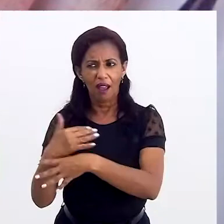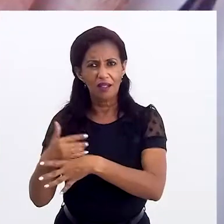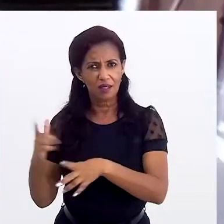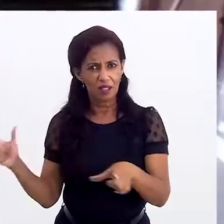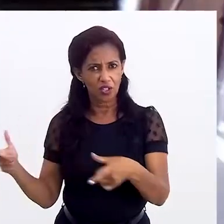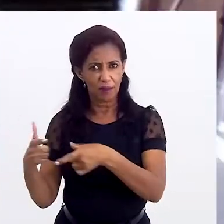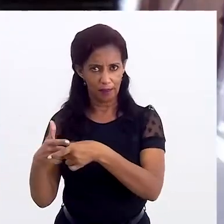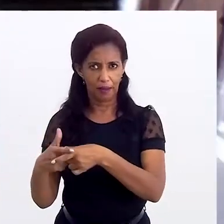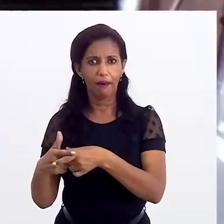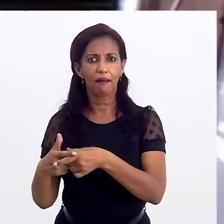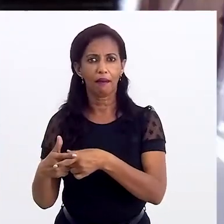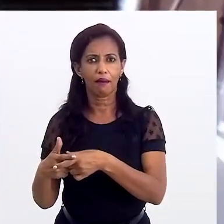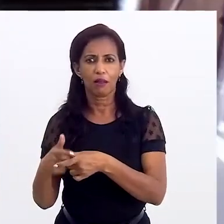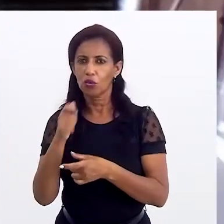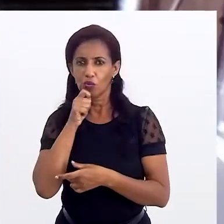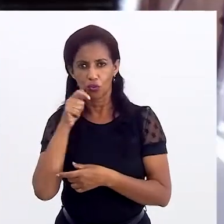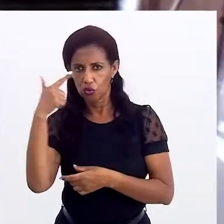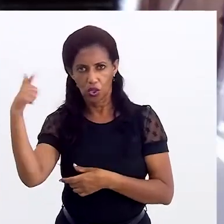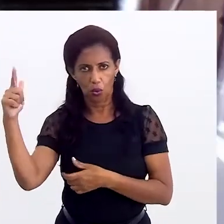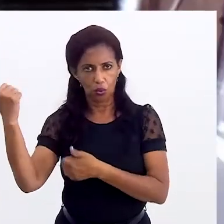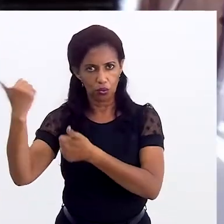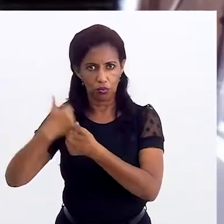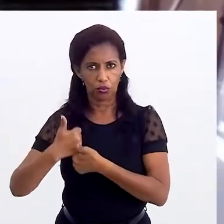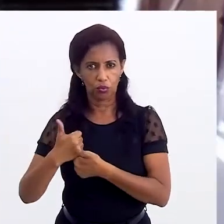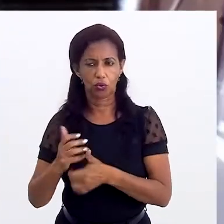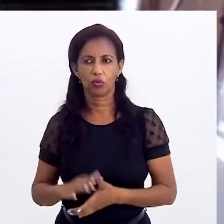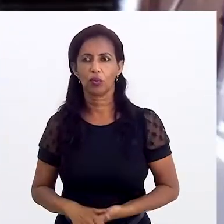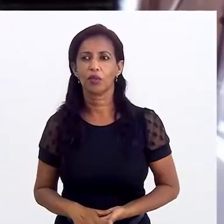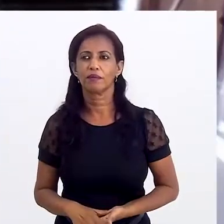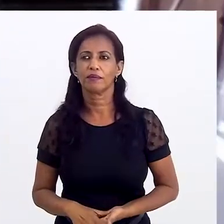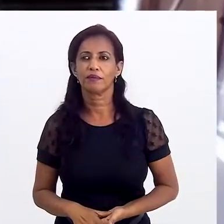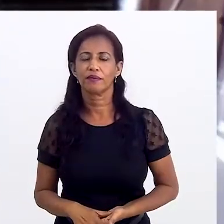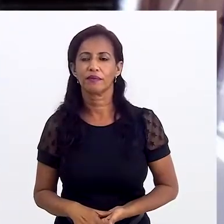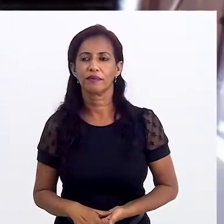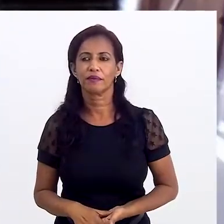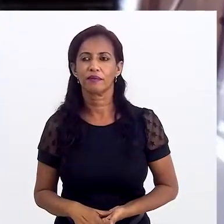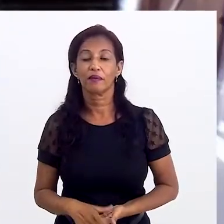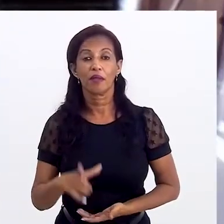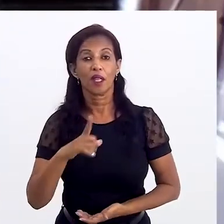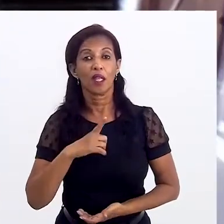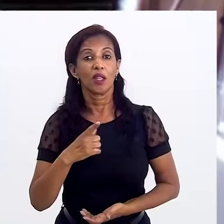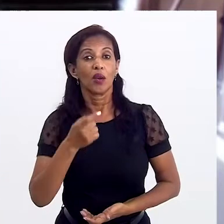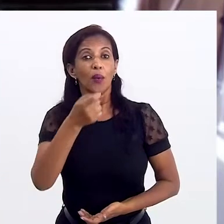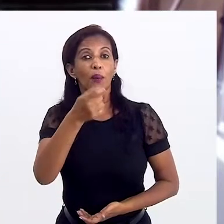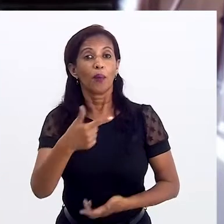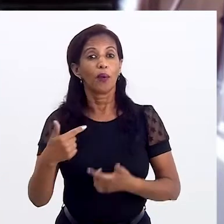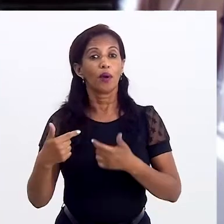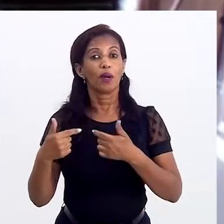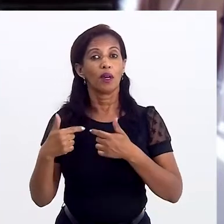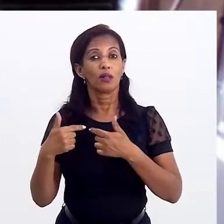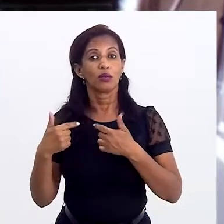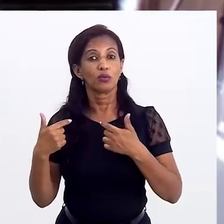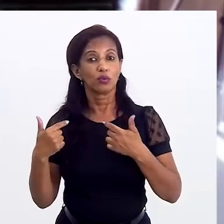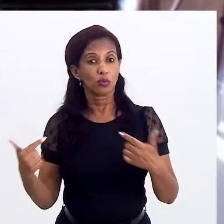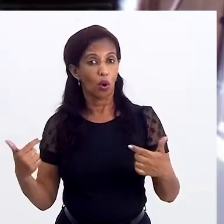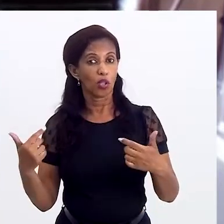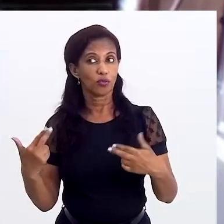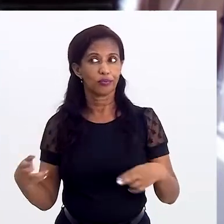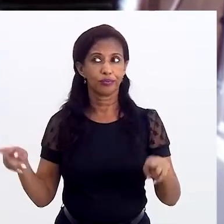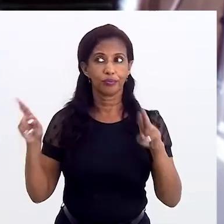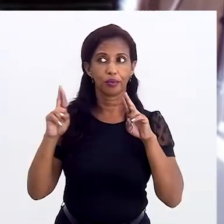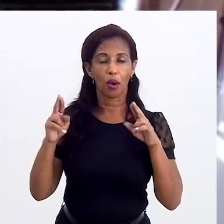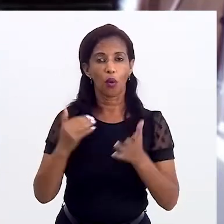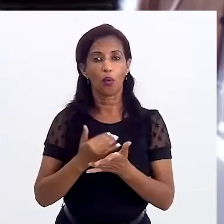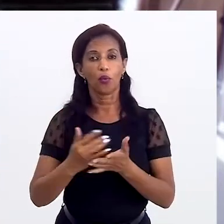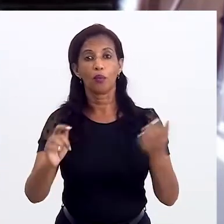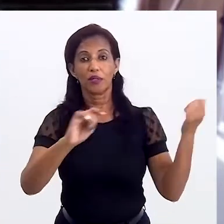tinha muita opção? Na verdade, eu tive a pouca sorte de, quando eu comecei o violino, uma professora